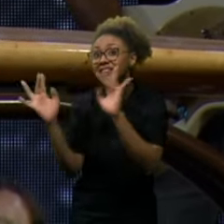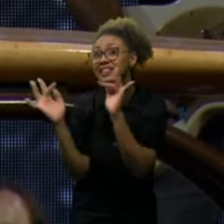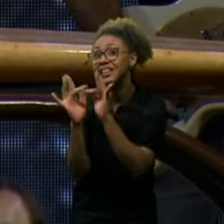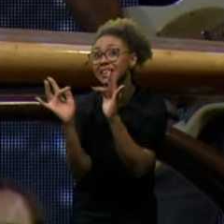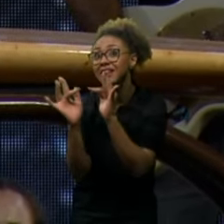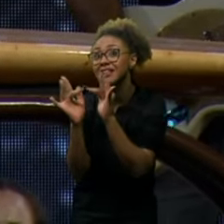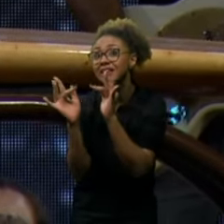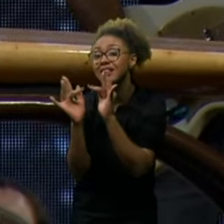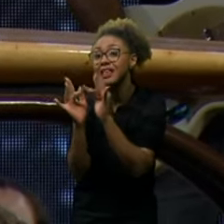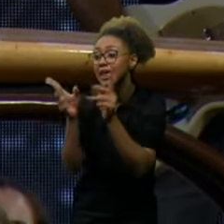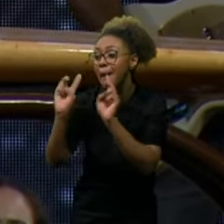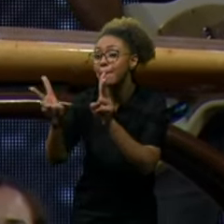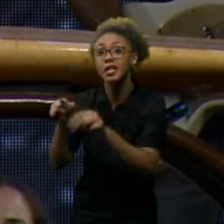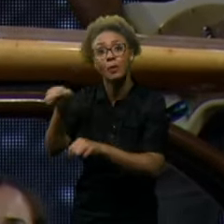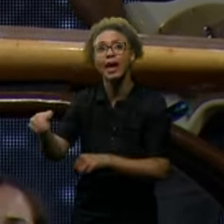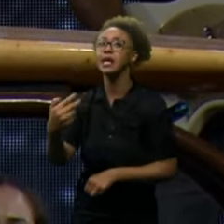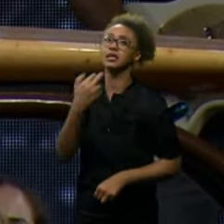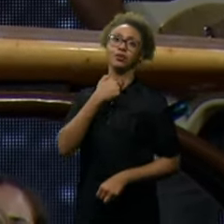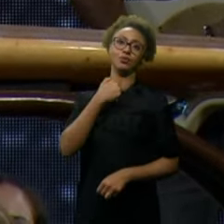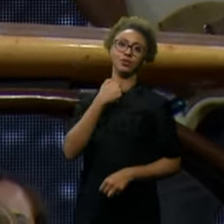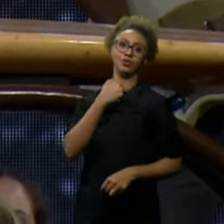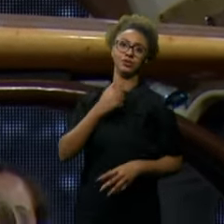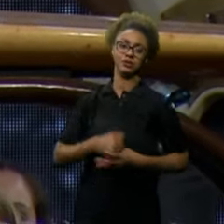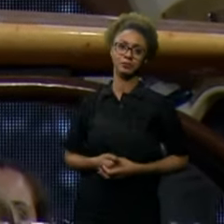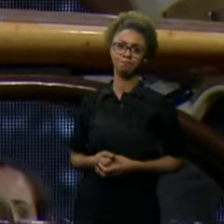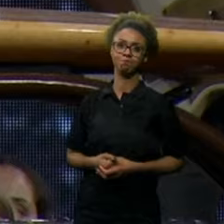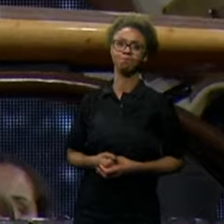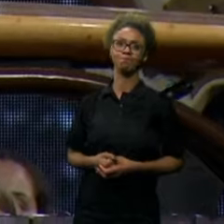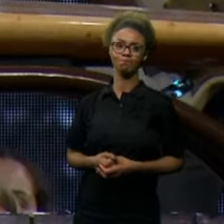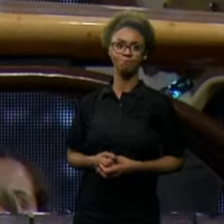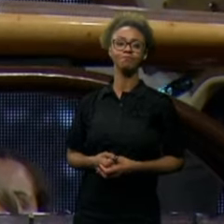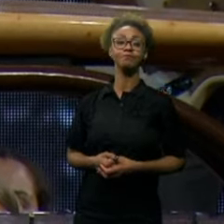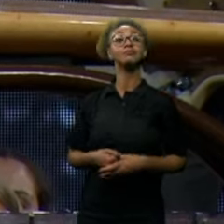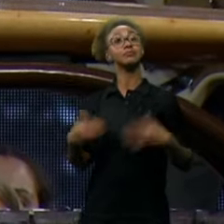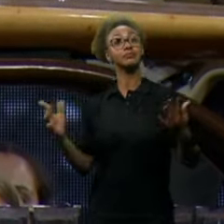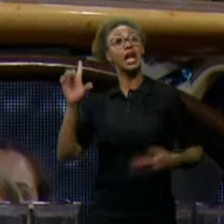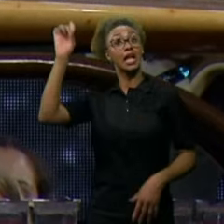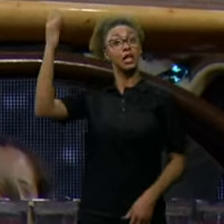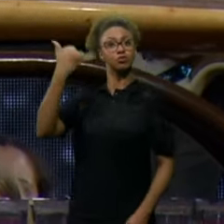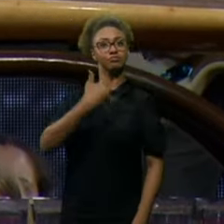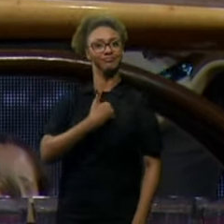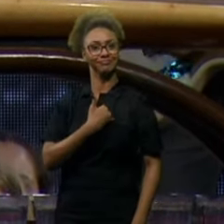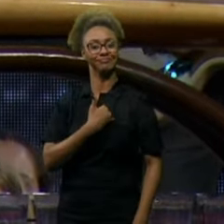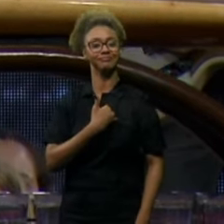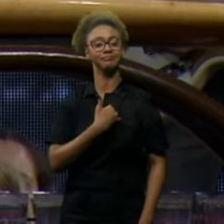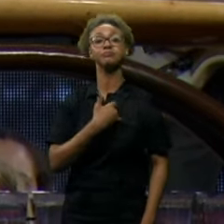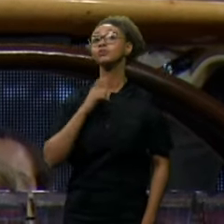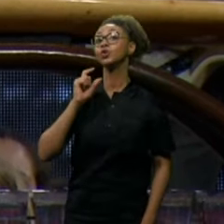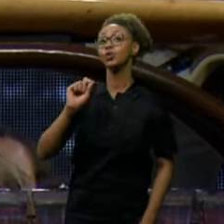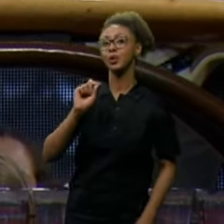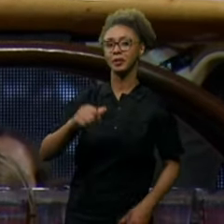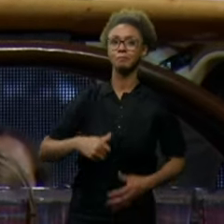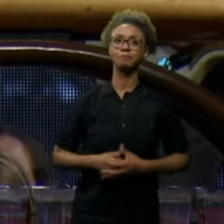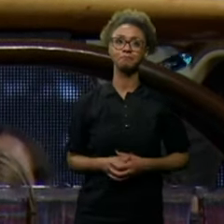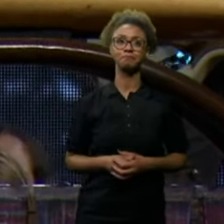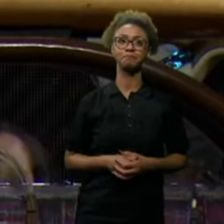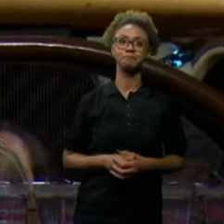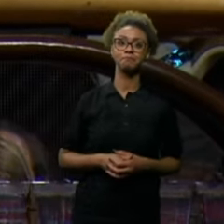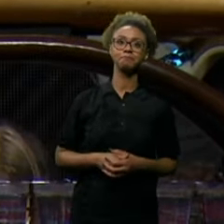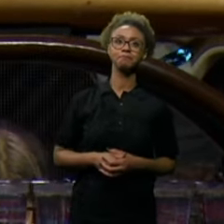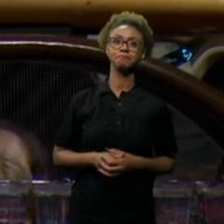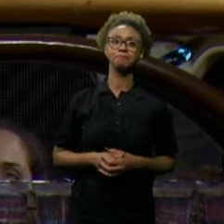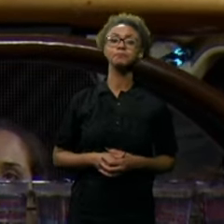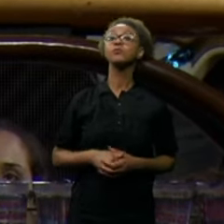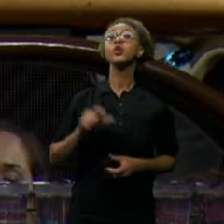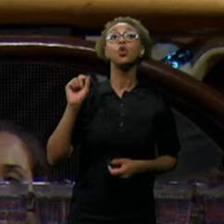paralisado no mesmo lugar que elas estão aí Deus fala no meu coração que eu ia dizer era isso